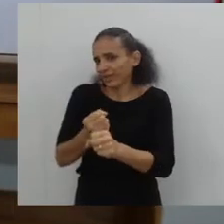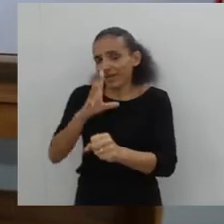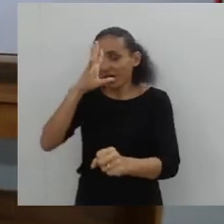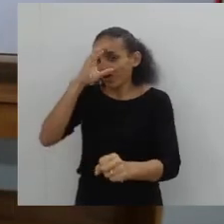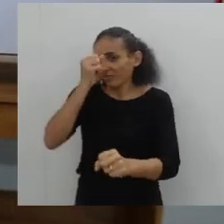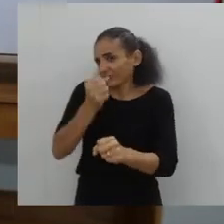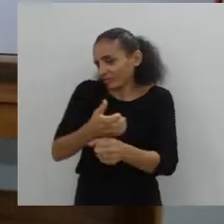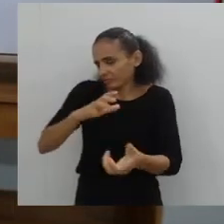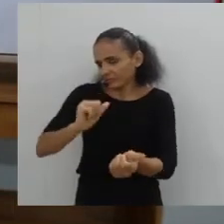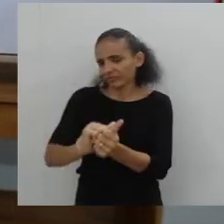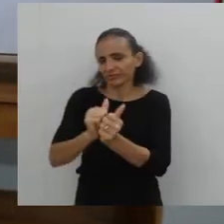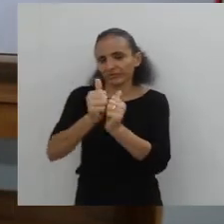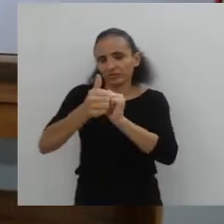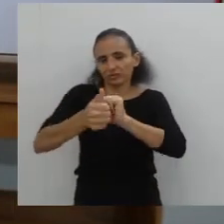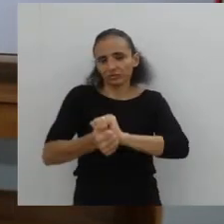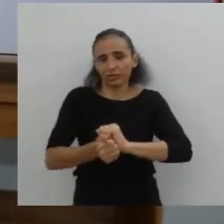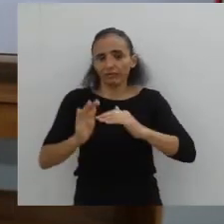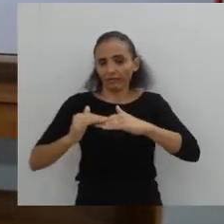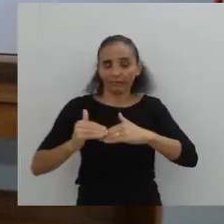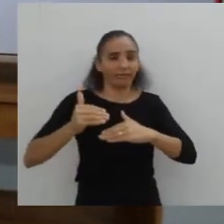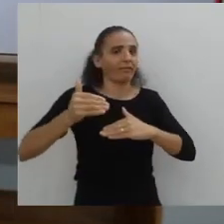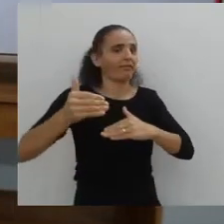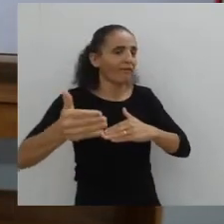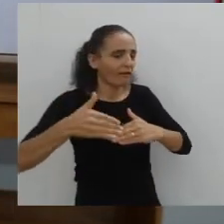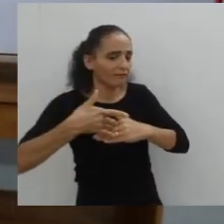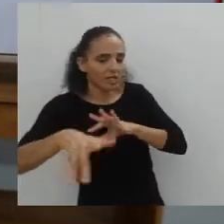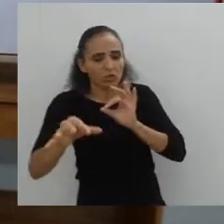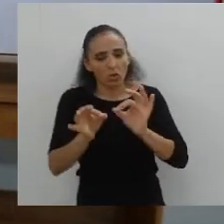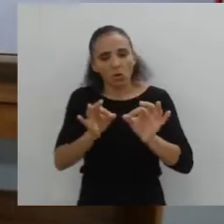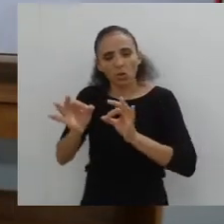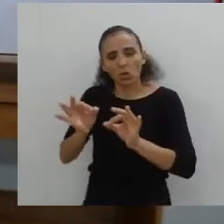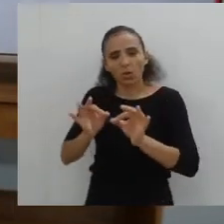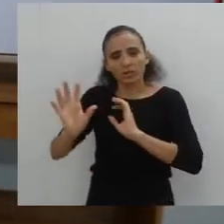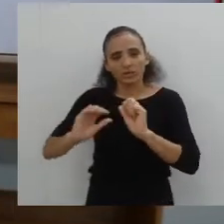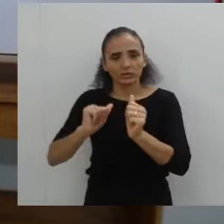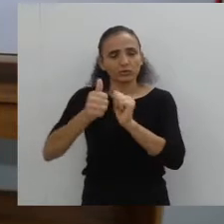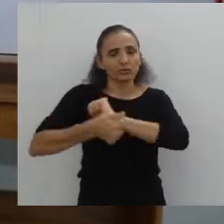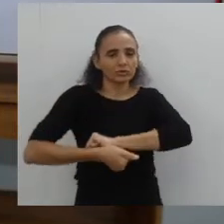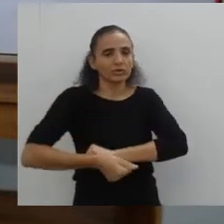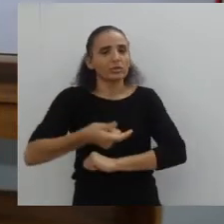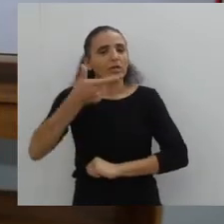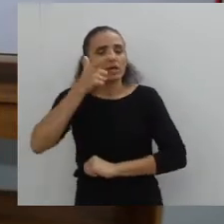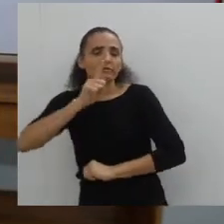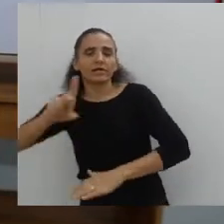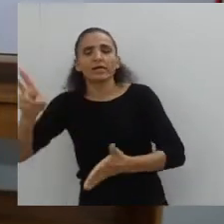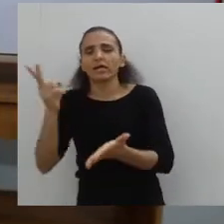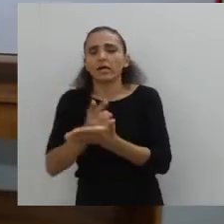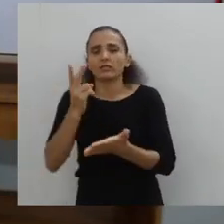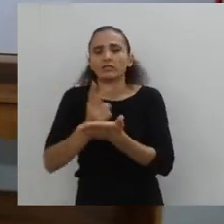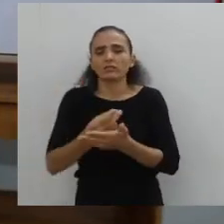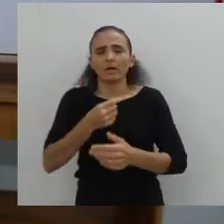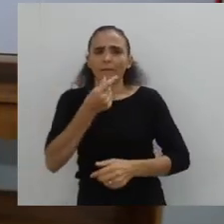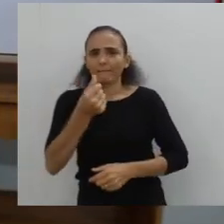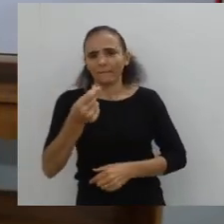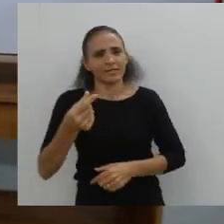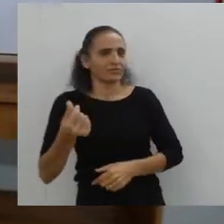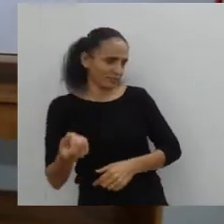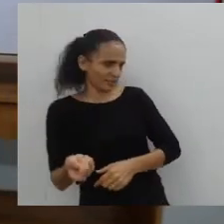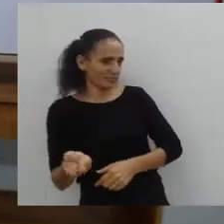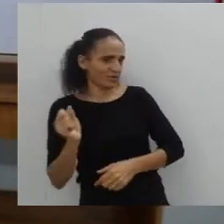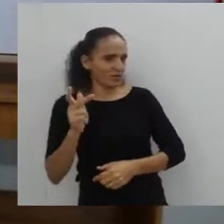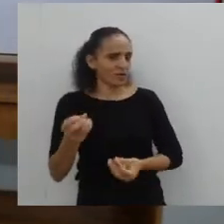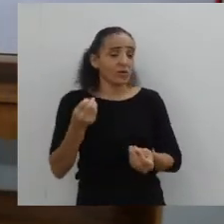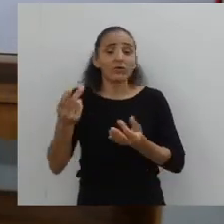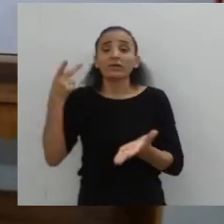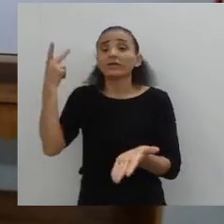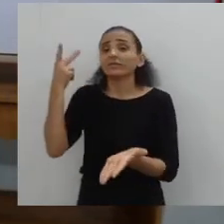pôr dessa forma, quem está à frente do negócio, o esporte, ele também vai ser muito bem remunerado, tá bom? E aí o